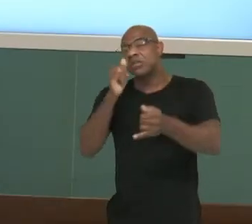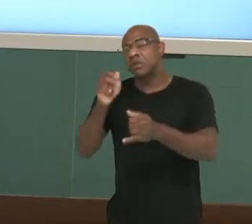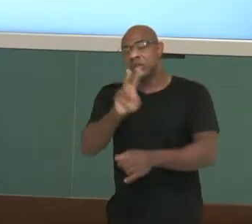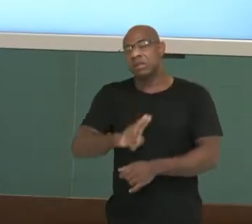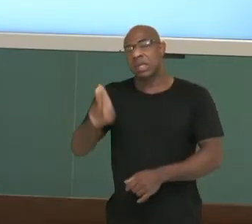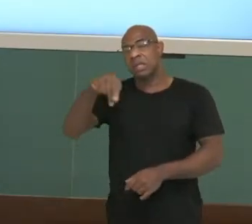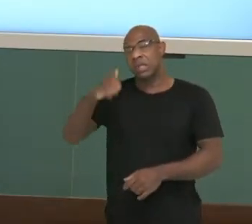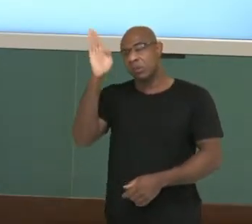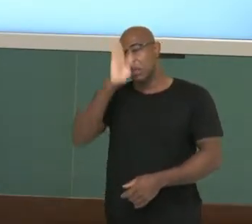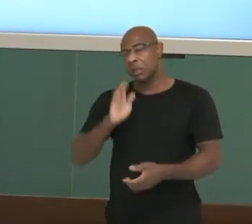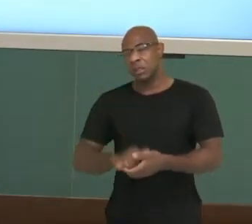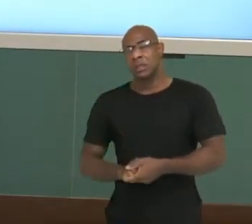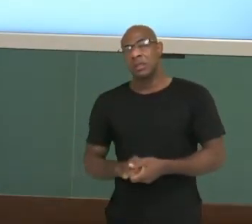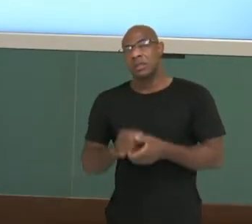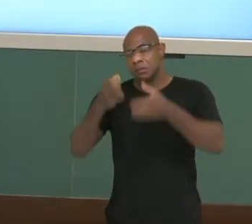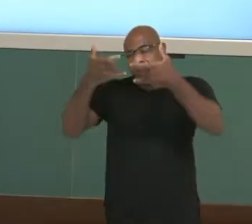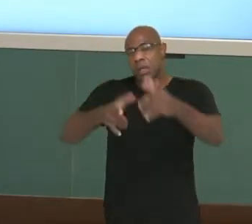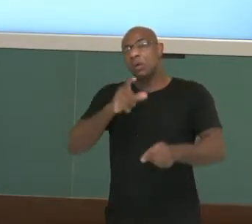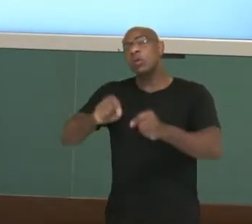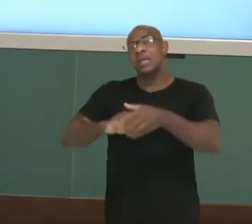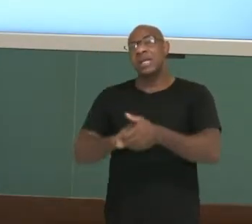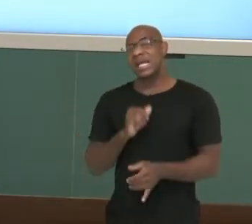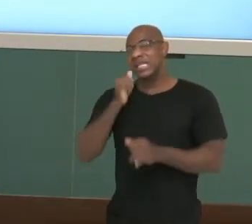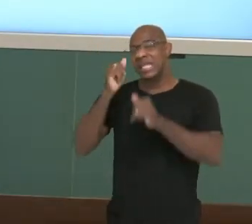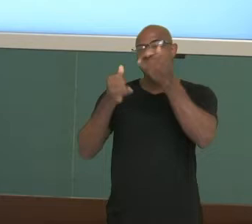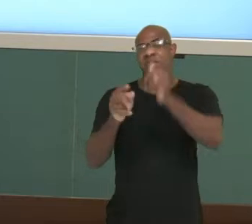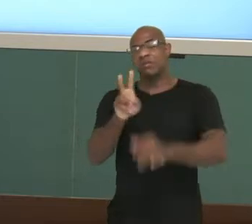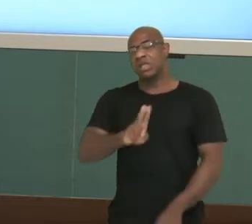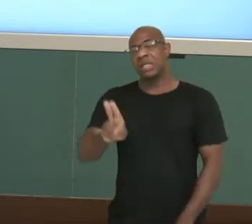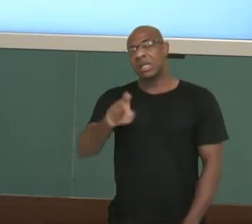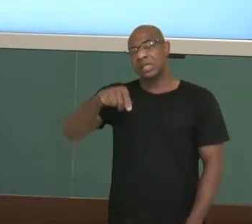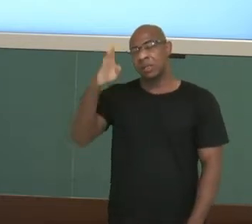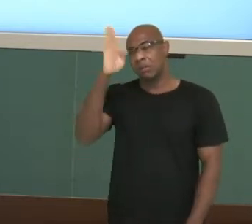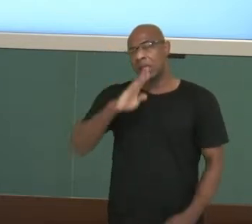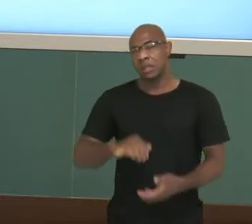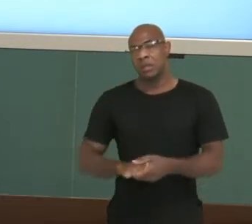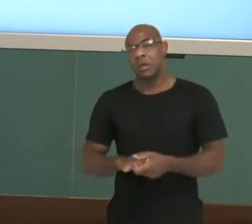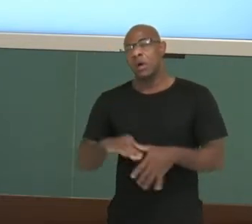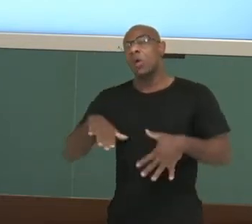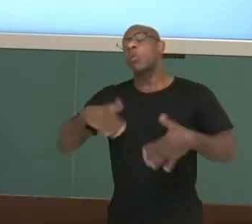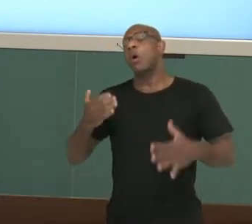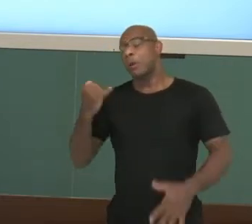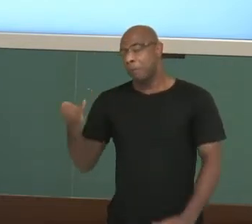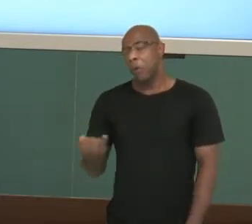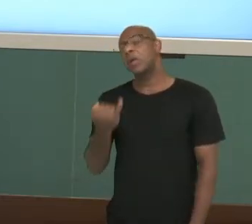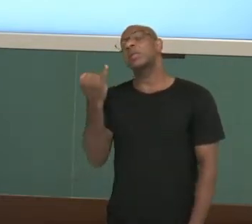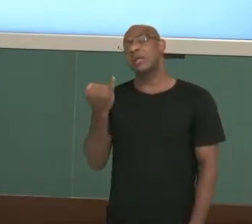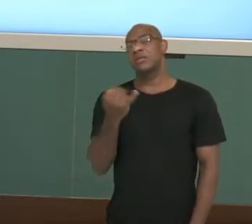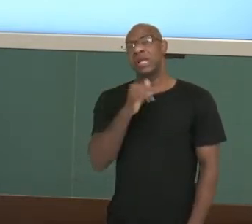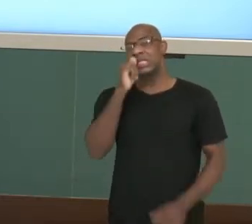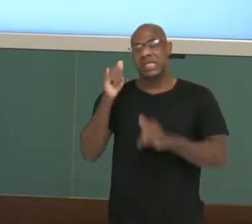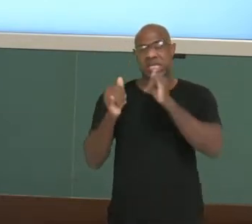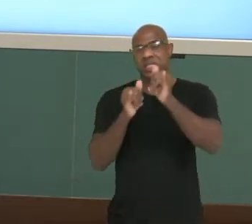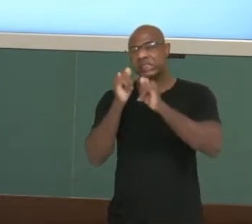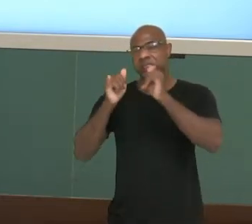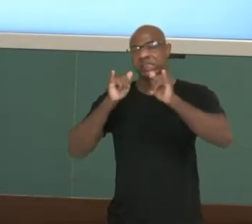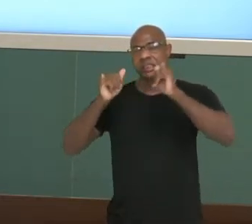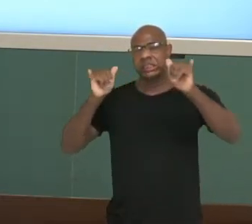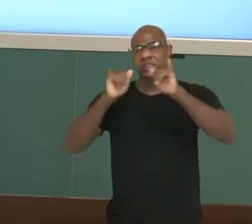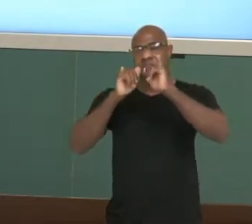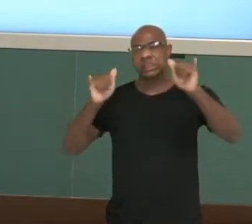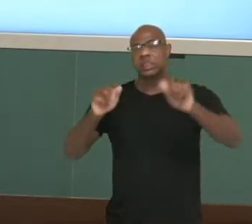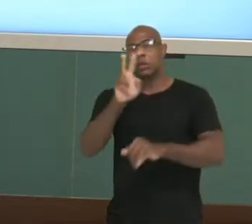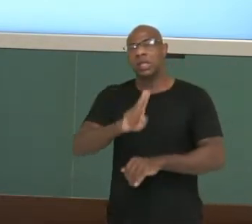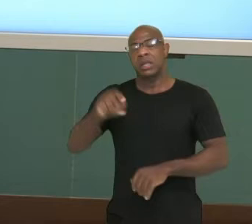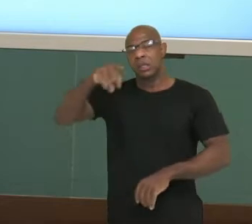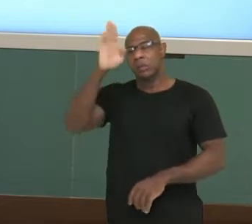vamos falar sobre fontes de energia utilizadas no Brasil. Qual é a importância dessas fontes de energia e ainda de que forma